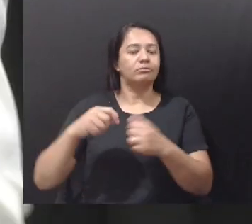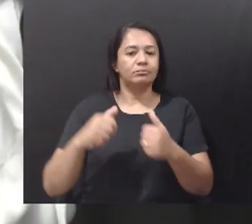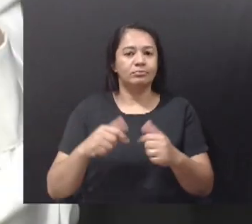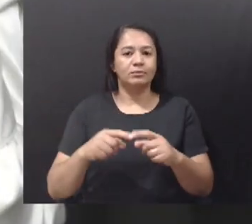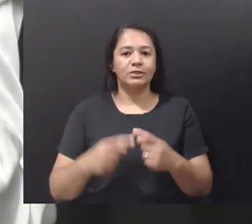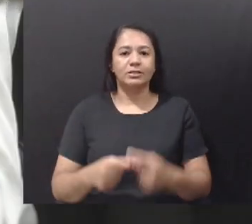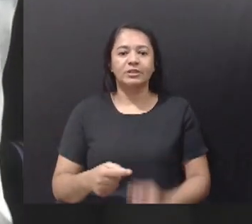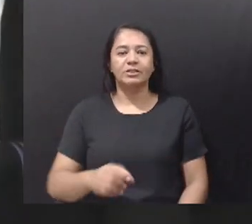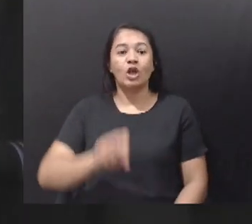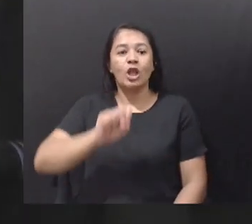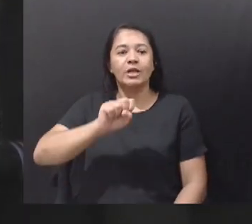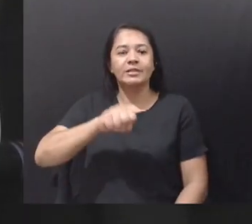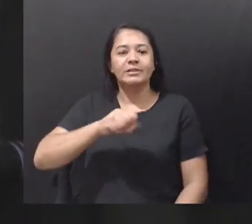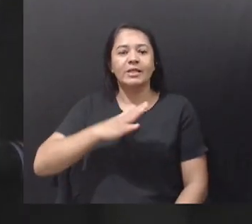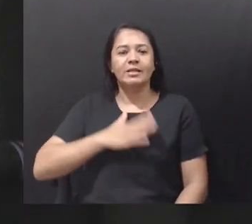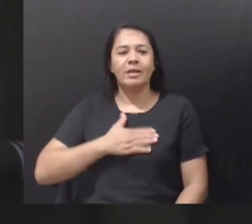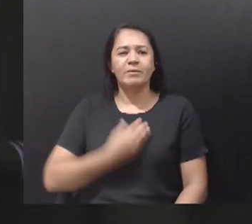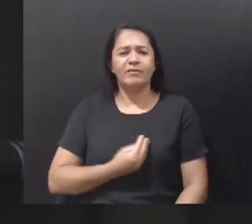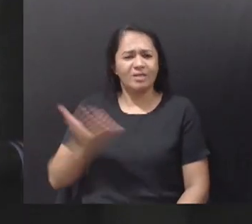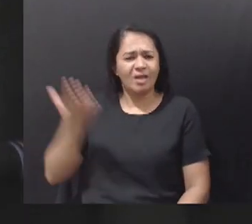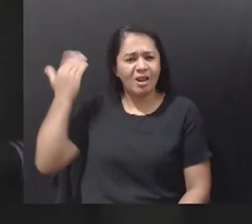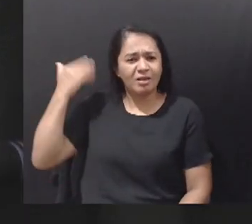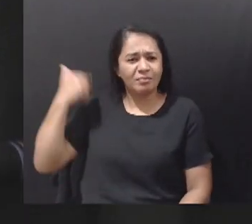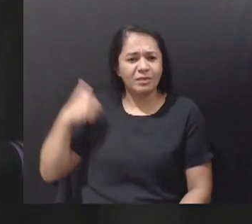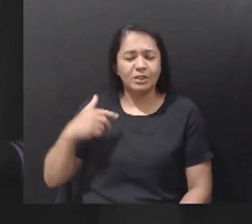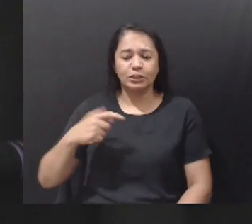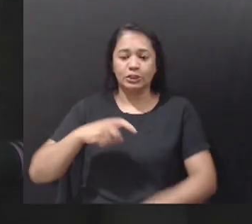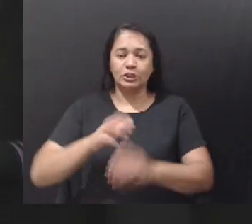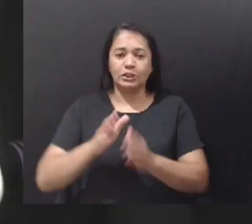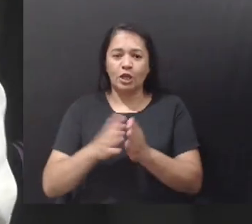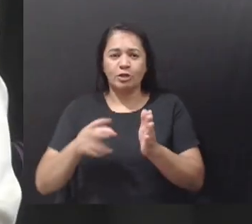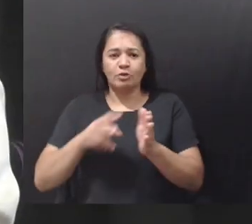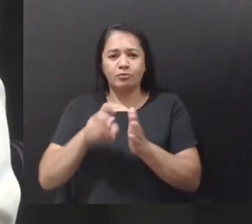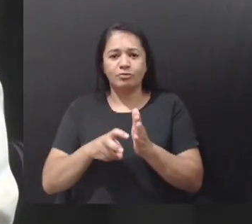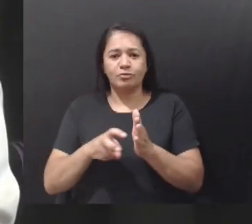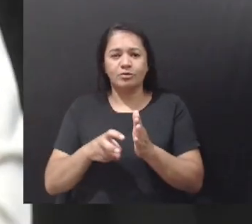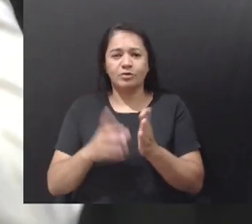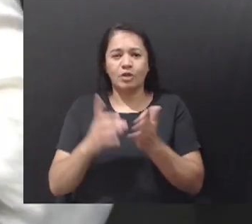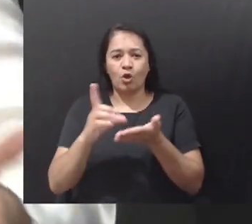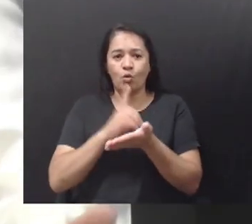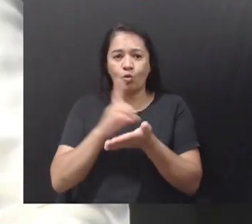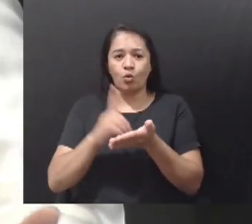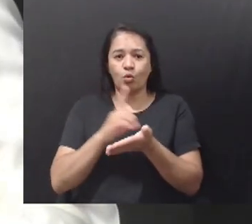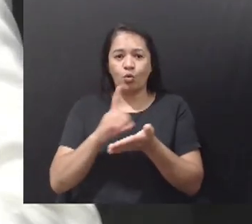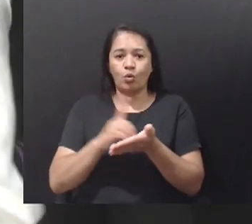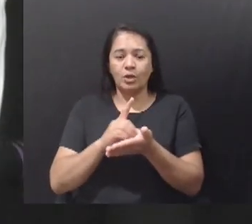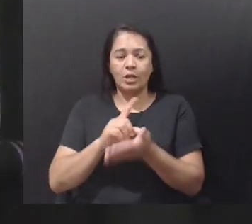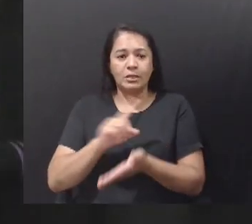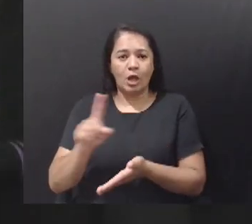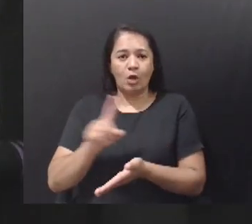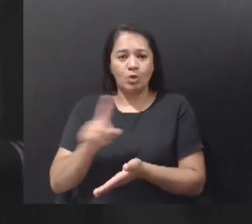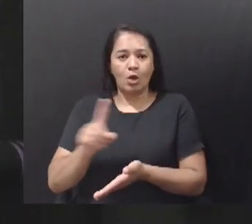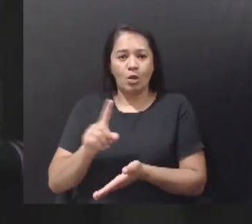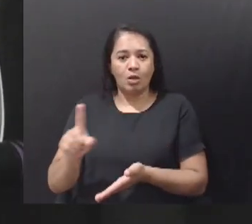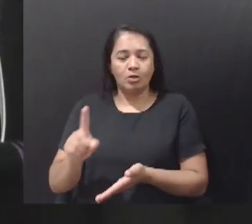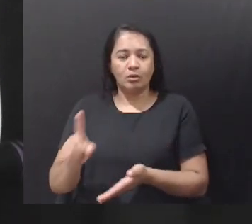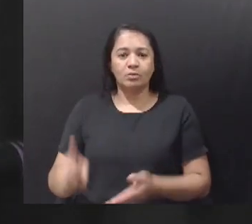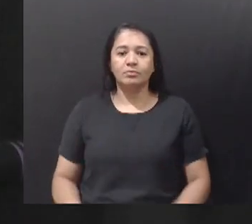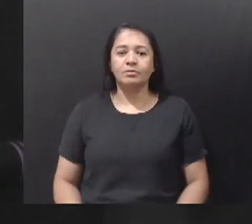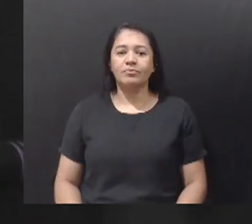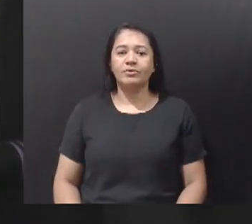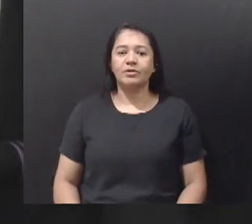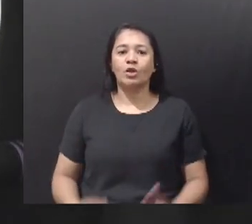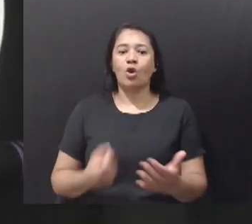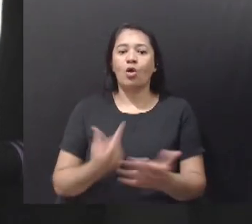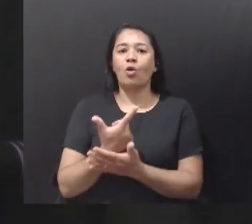na minha vida lá atrás, quando eu fiquei paraplégico. Joguei o dicionário que só tinha uma palavra na minha vida não, e nada dava certo. Comprei um dicionário do tamanho